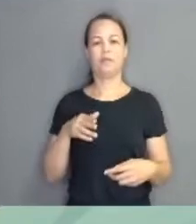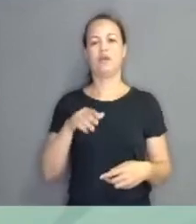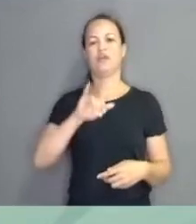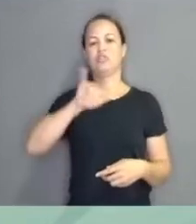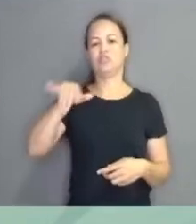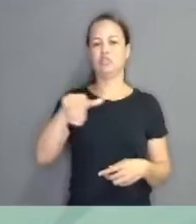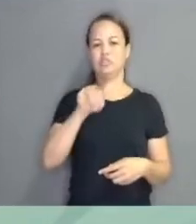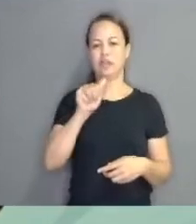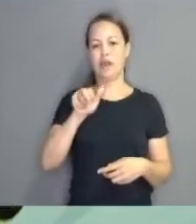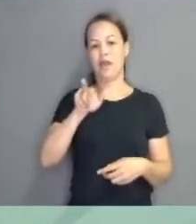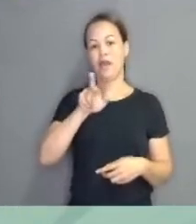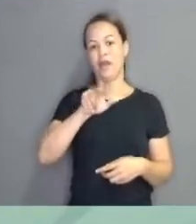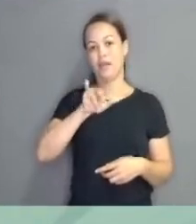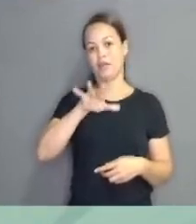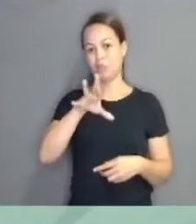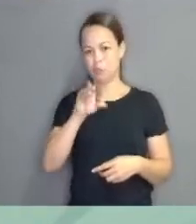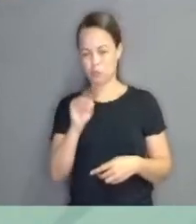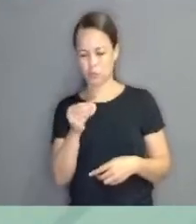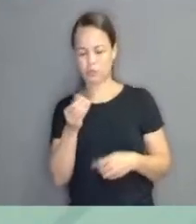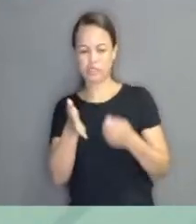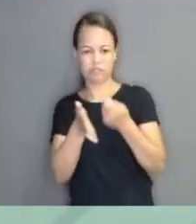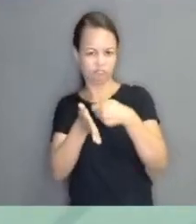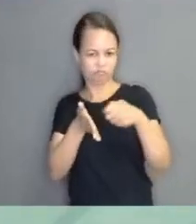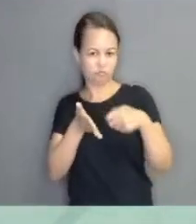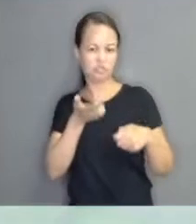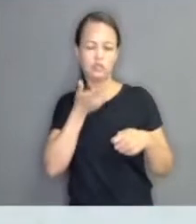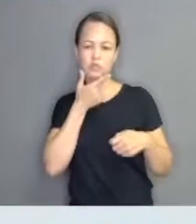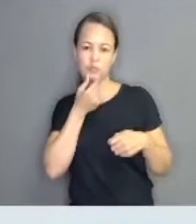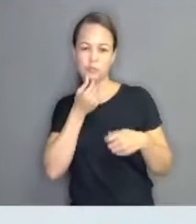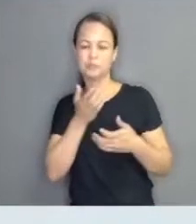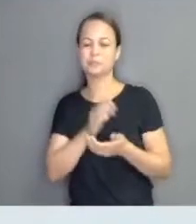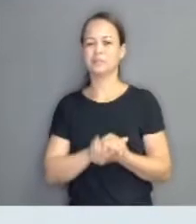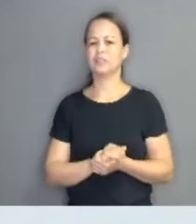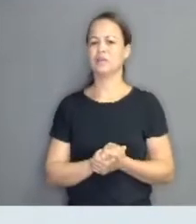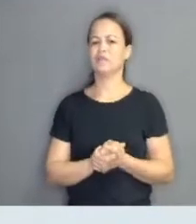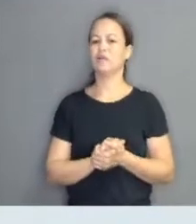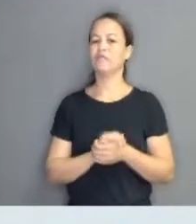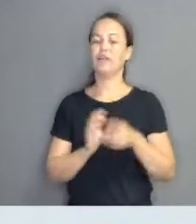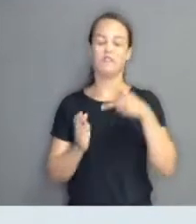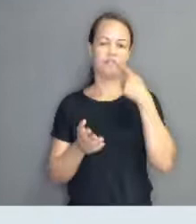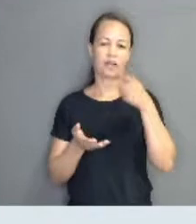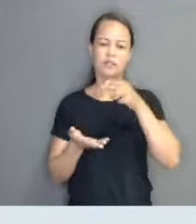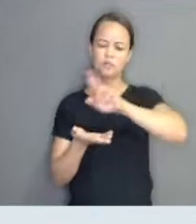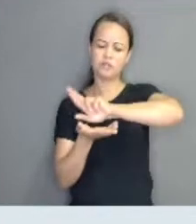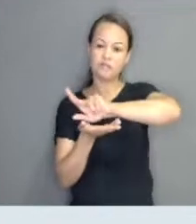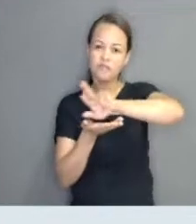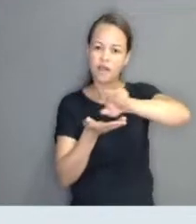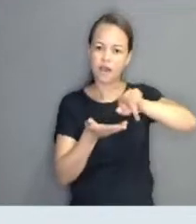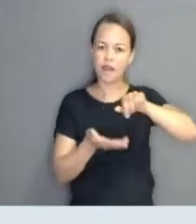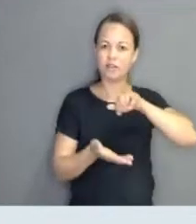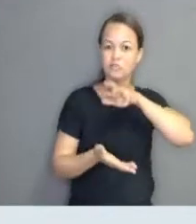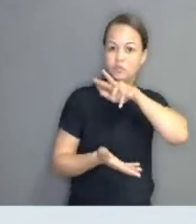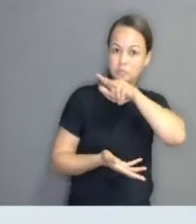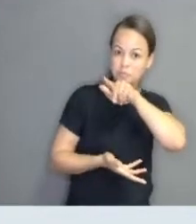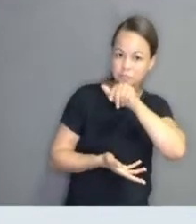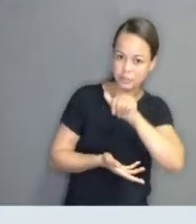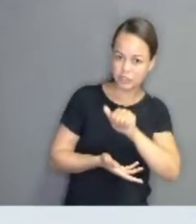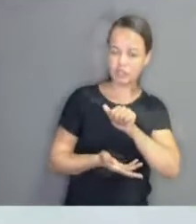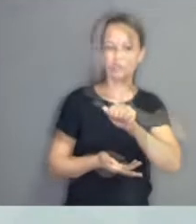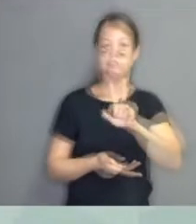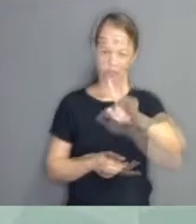vários bichos vamos descobrir quais são os bichos que estão aqui no nosso poema Vou iniciar